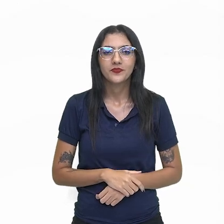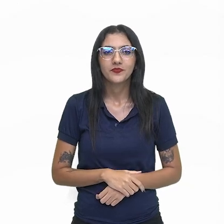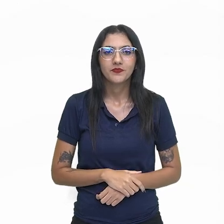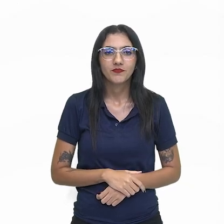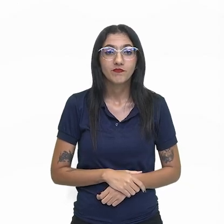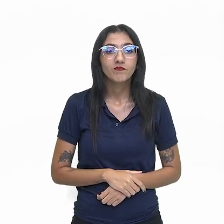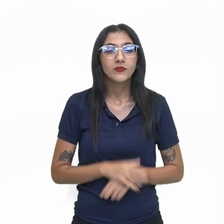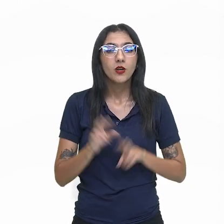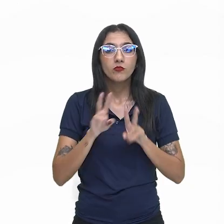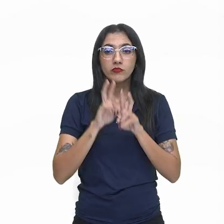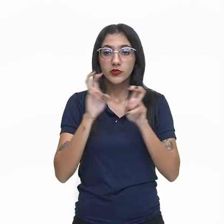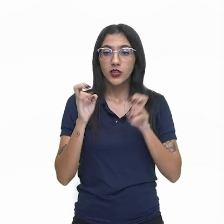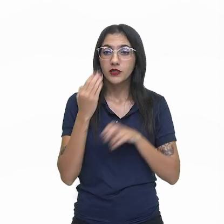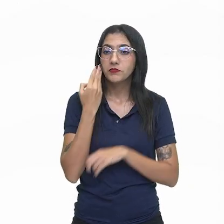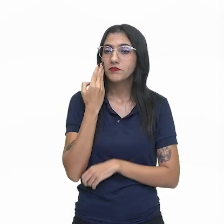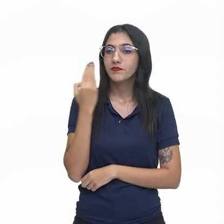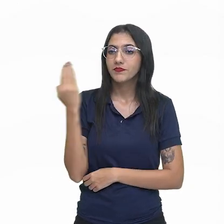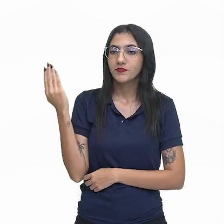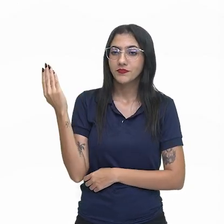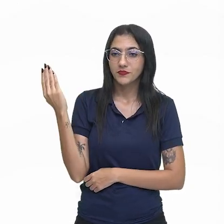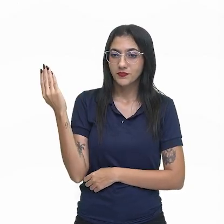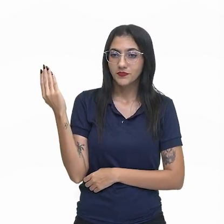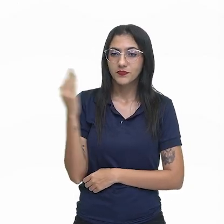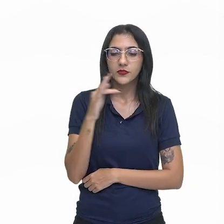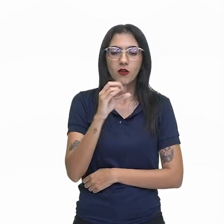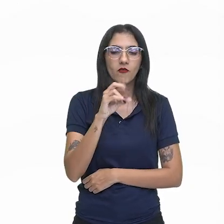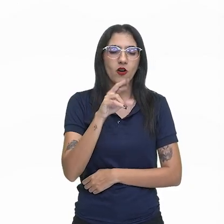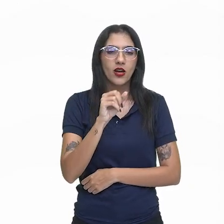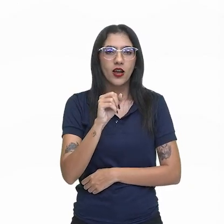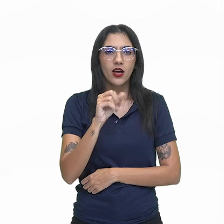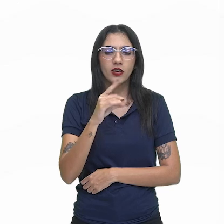O nome do texto é Fora de Si.